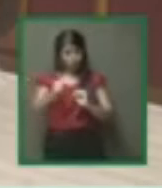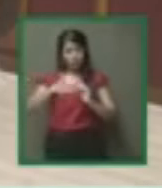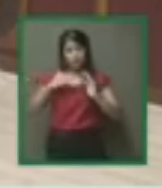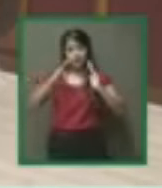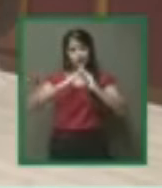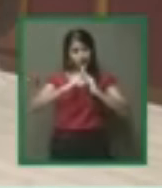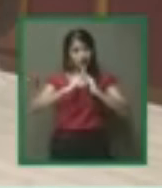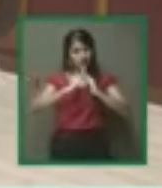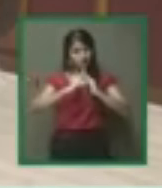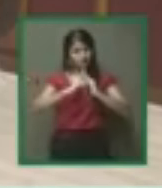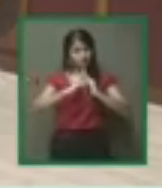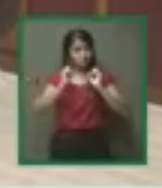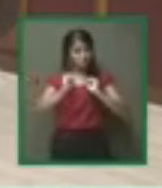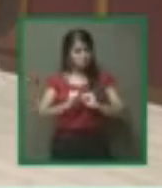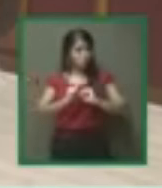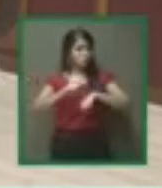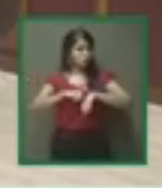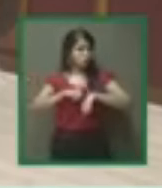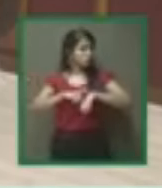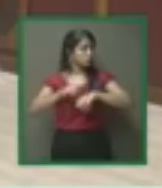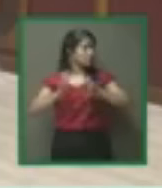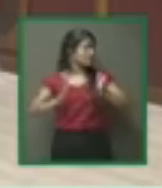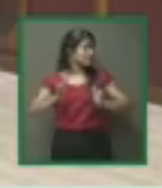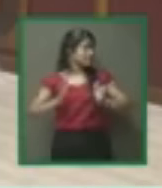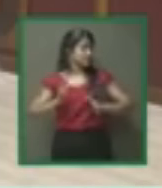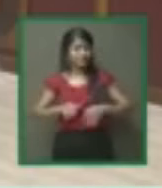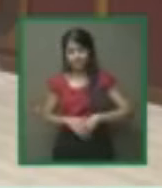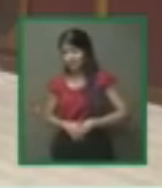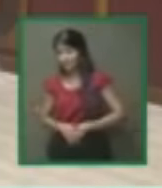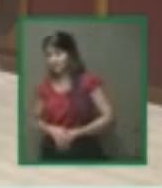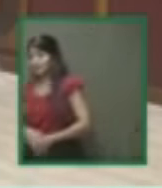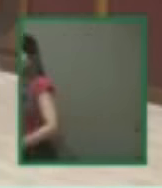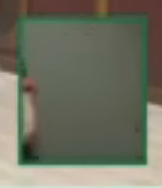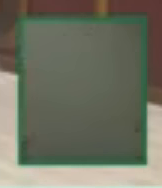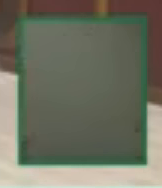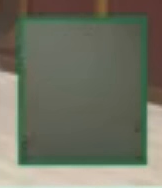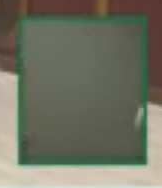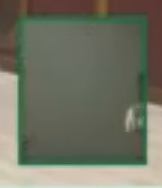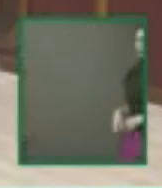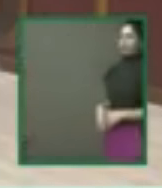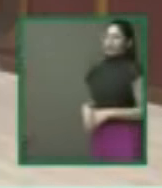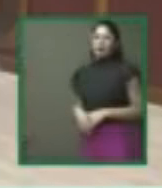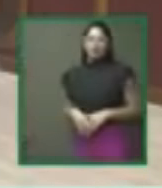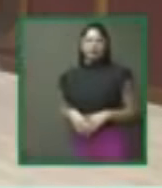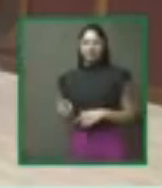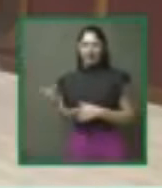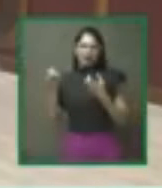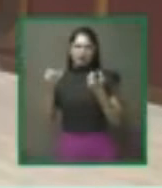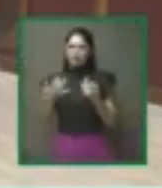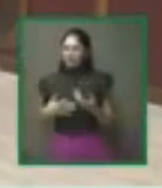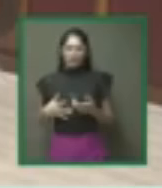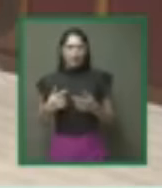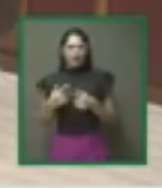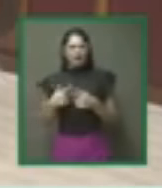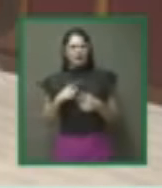comigo lá no apartamento, passar um período comigo, porque ele disse que estava muito complicado, porque ele estava se desentendendo